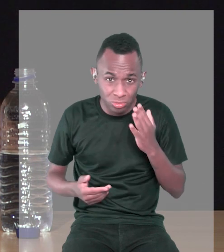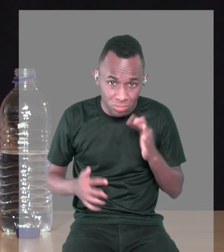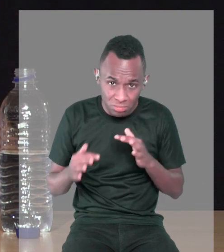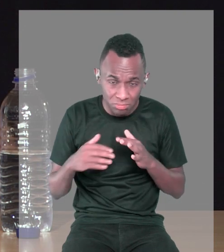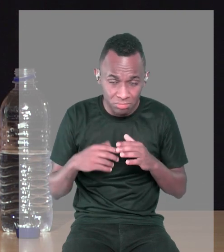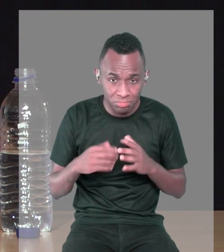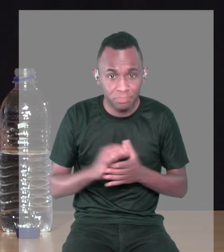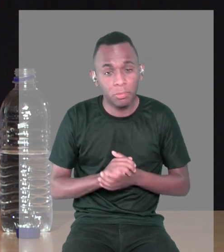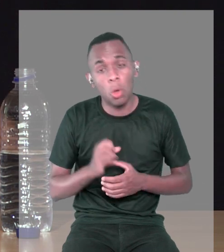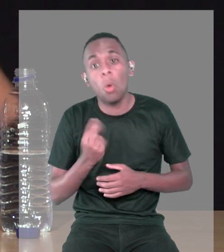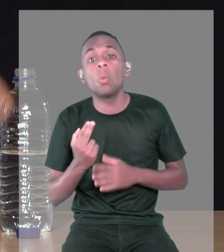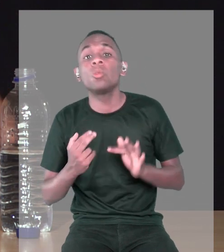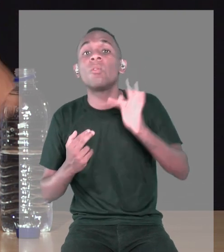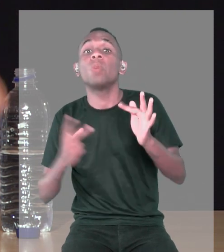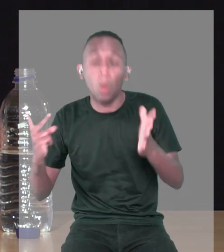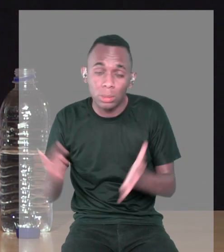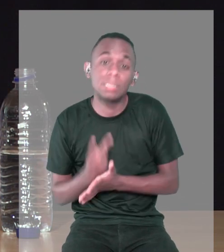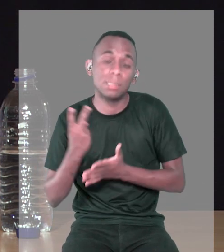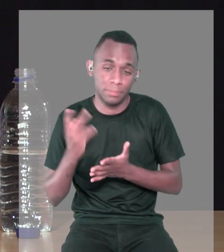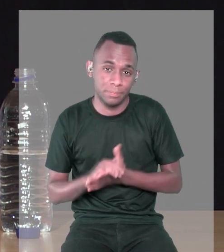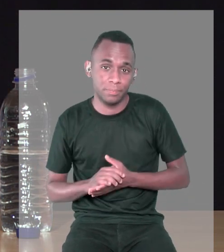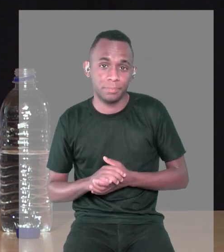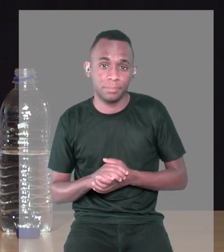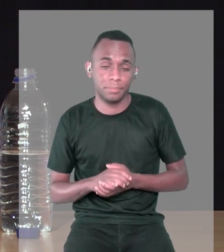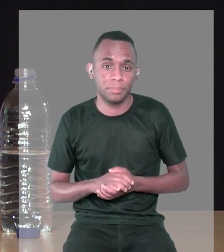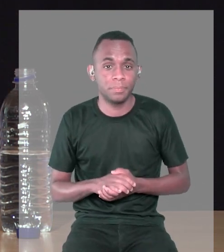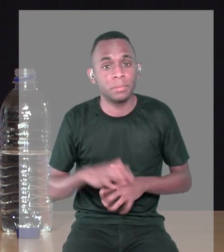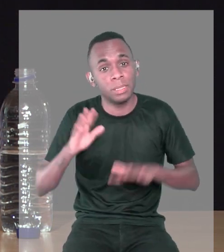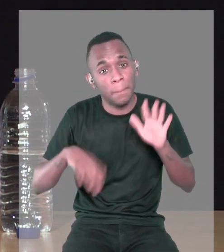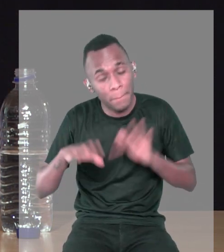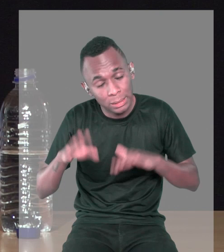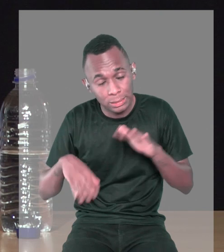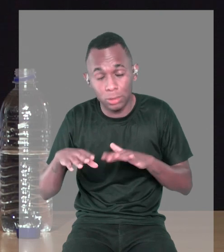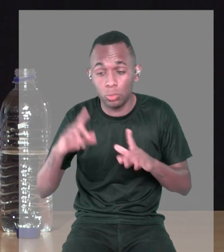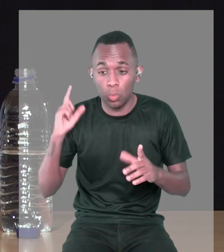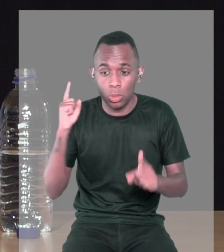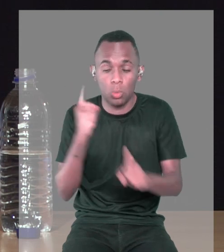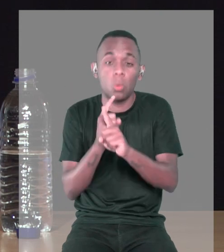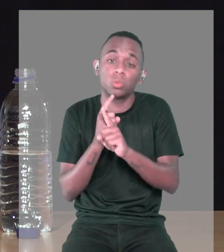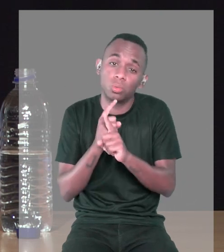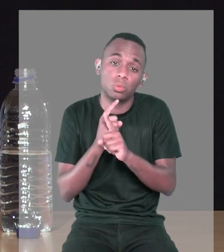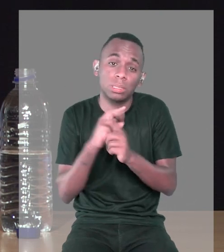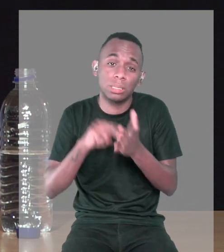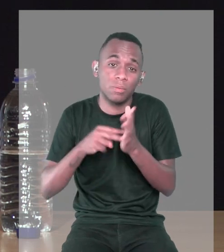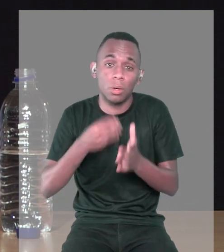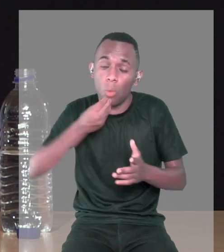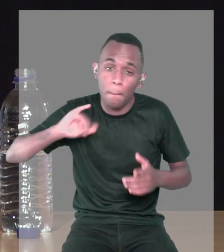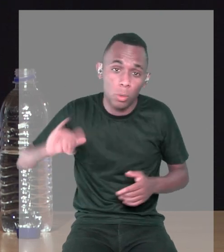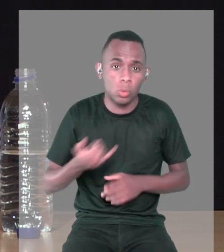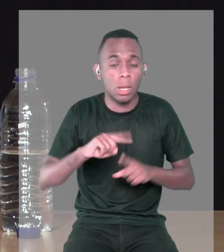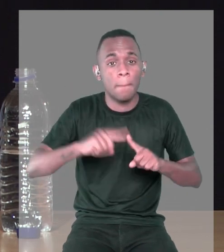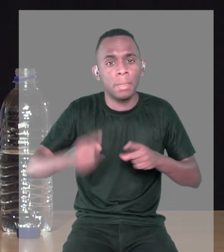Ou, de algum outro modo, ele teria que ocorrer? Talvez de fora o encontro possa parecer